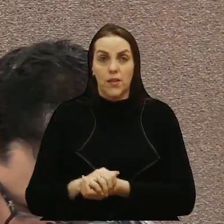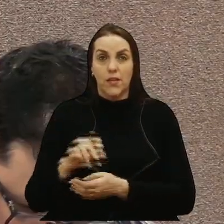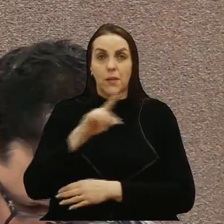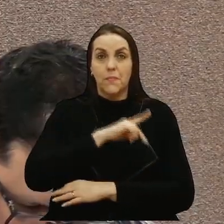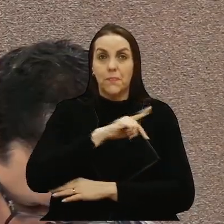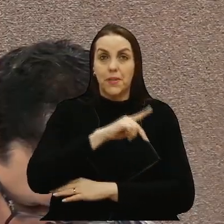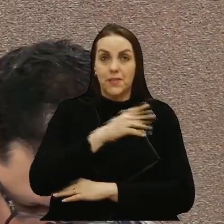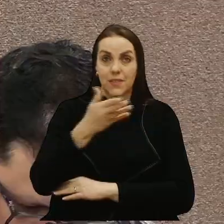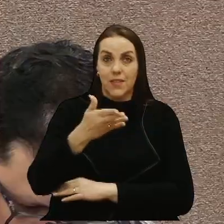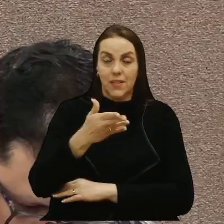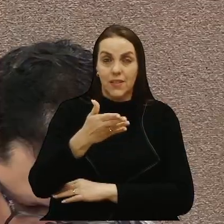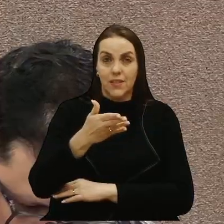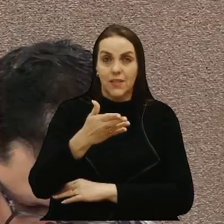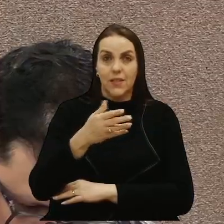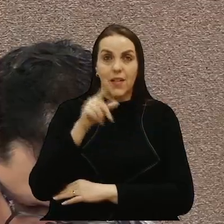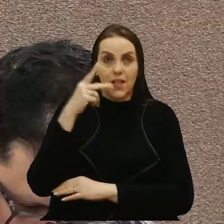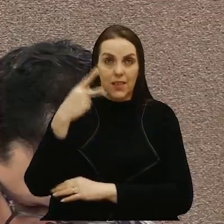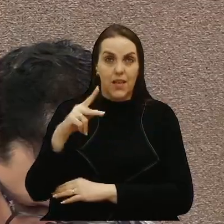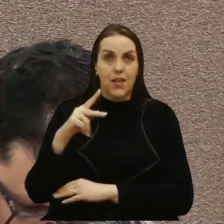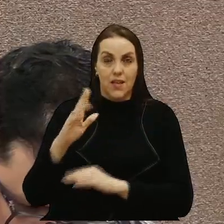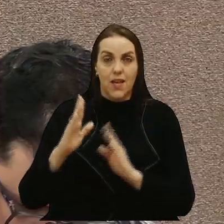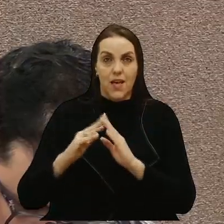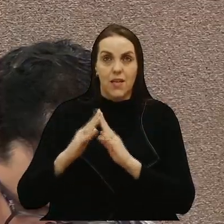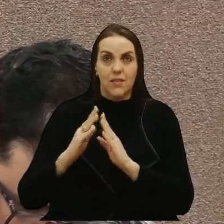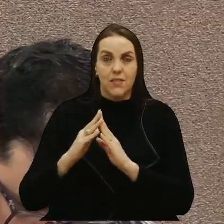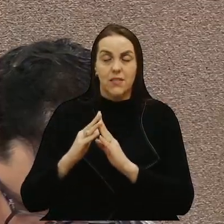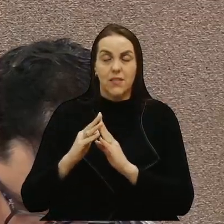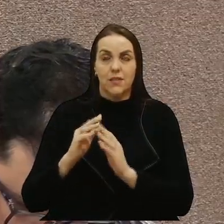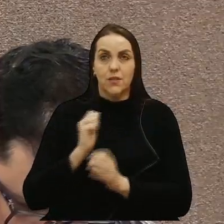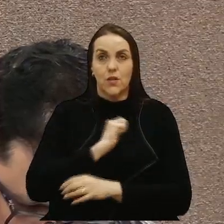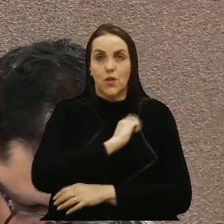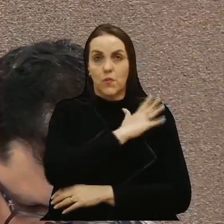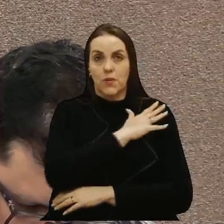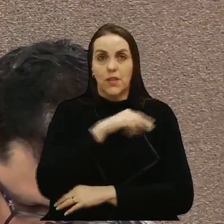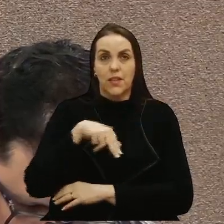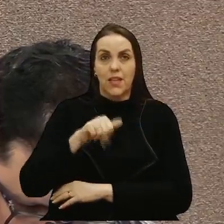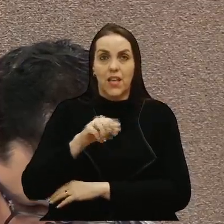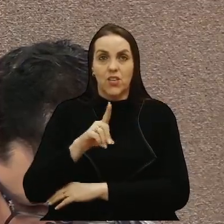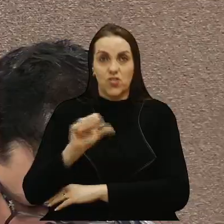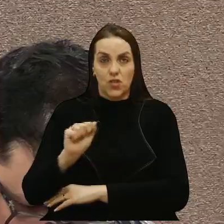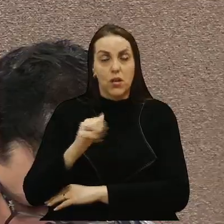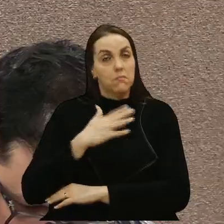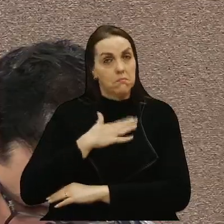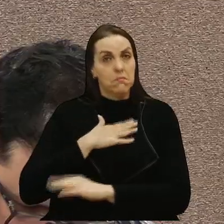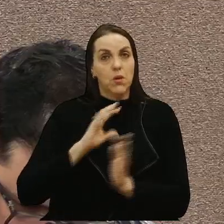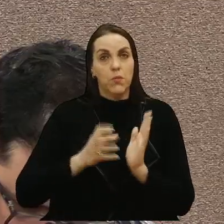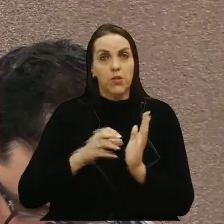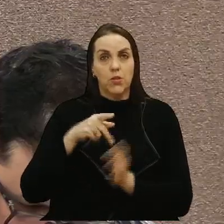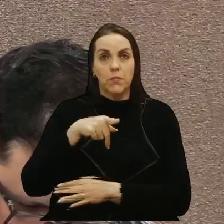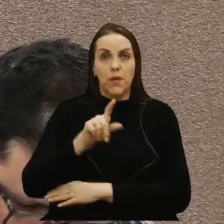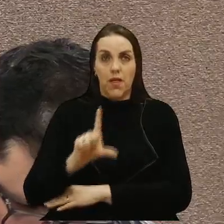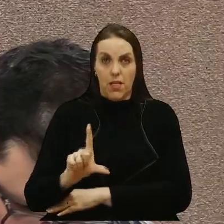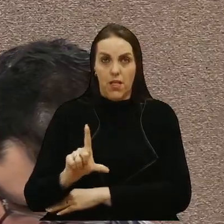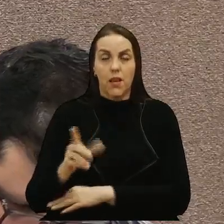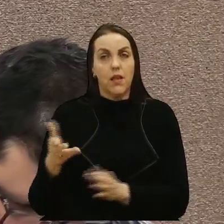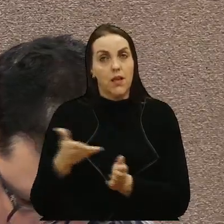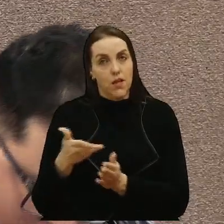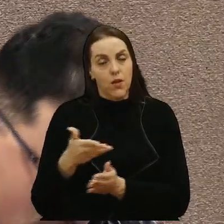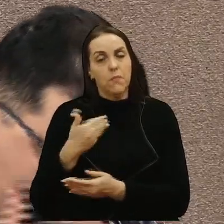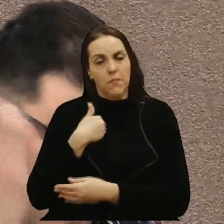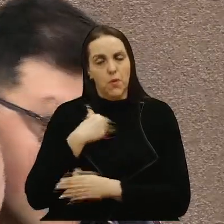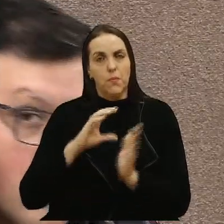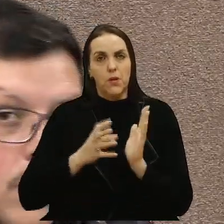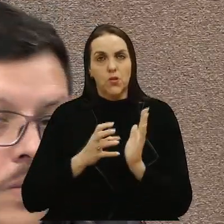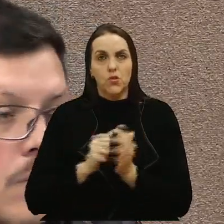da casa, comandante Nádia, do meu partido liberal, podia ser de outro partido, mas atualmente é do meu partido,